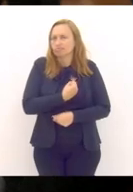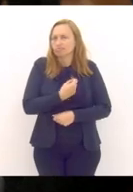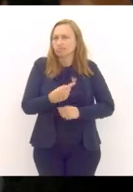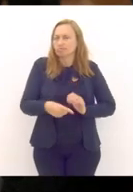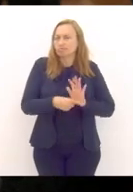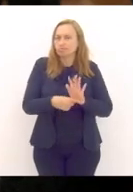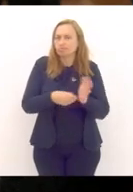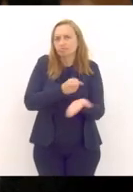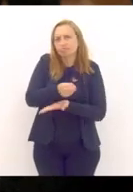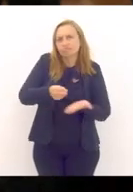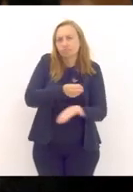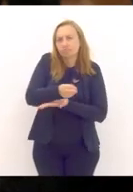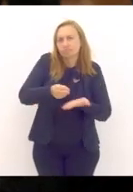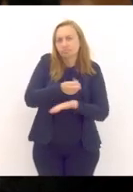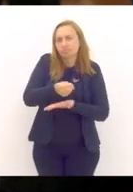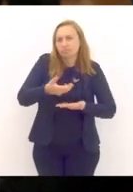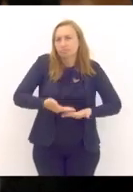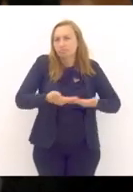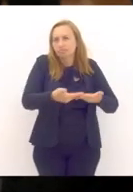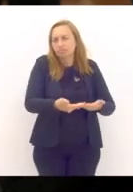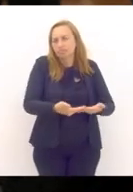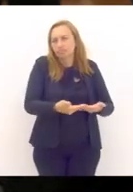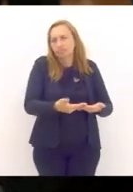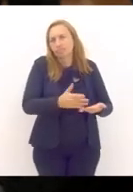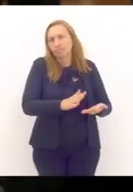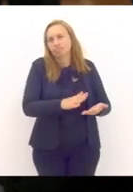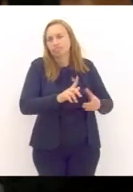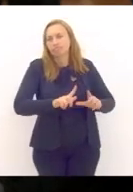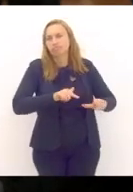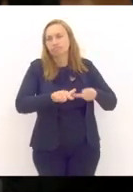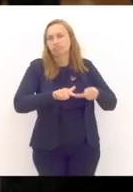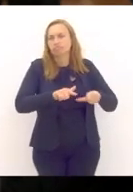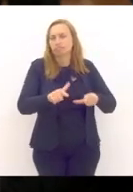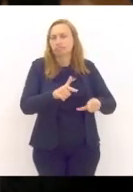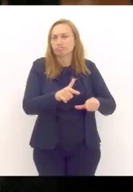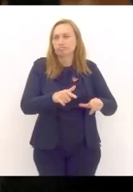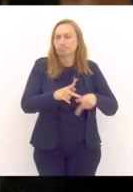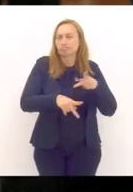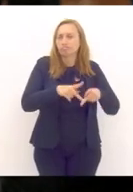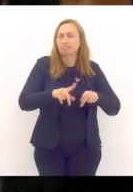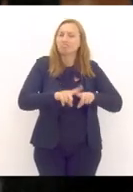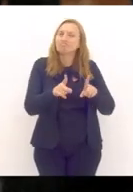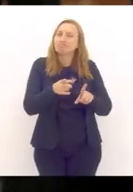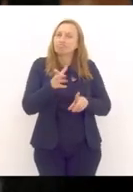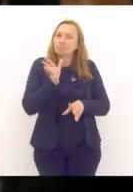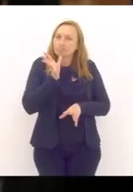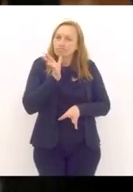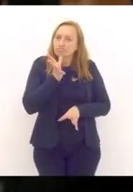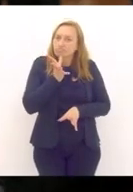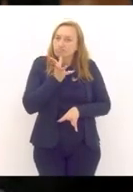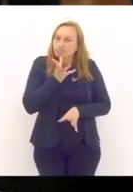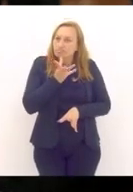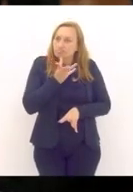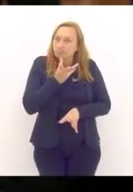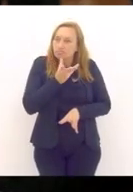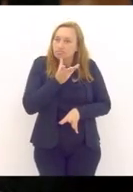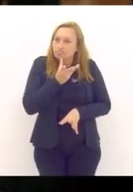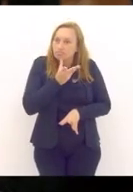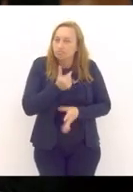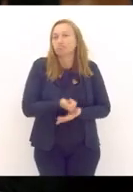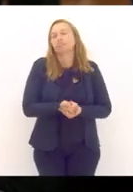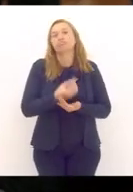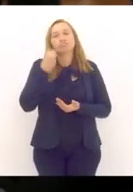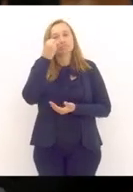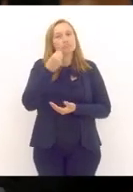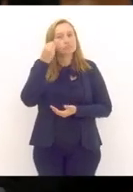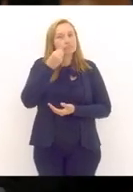base para realizar ou para entregar algum serviço público à população, mas ela é muito lenta, ela demora muito. E eu que tive a